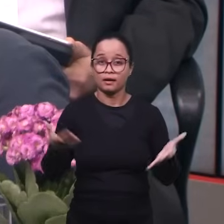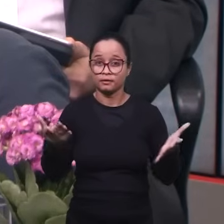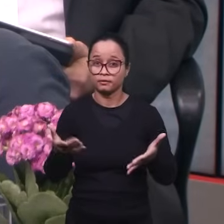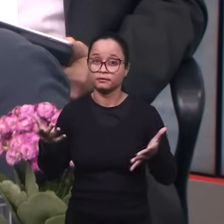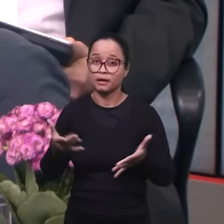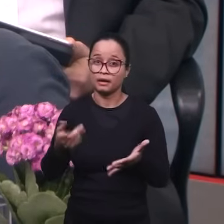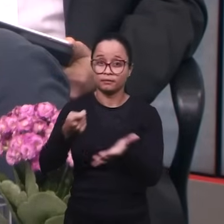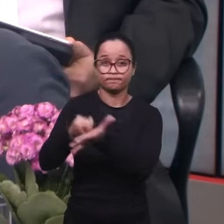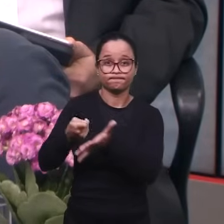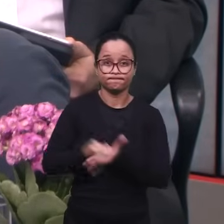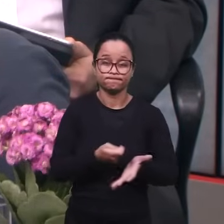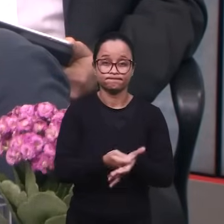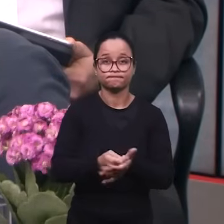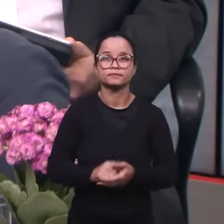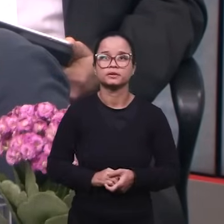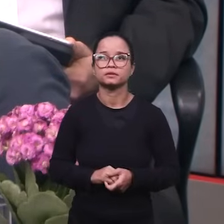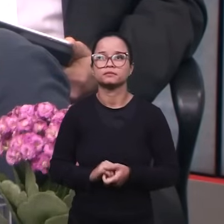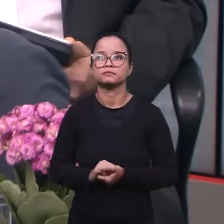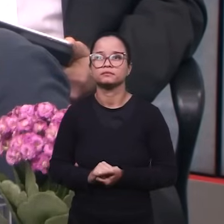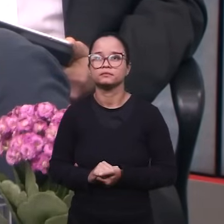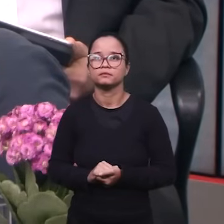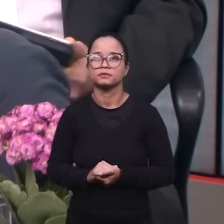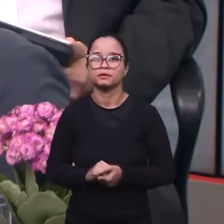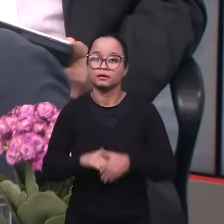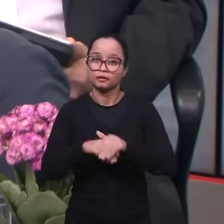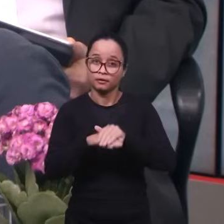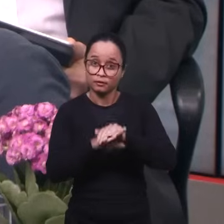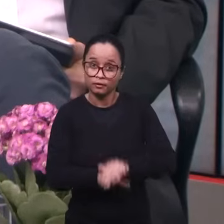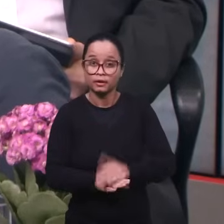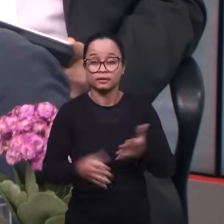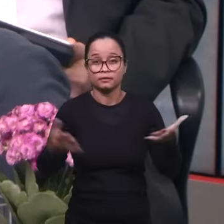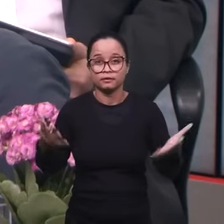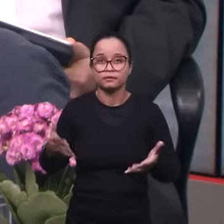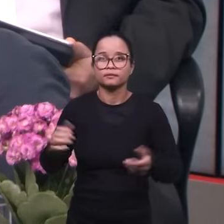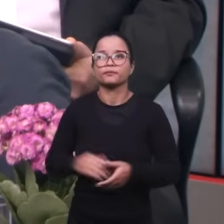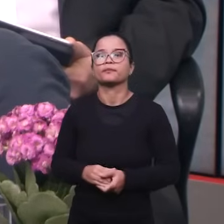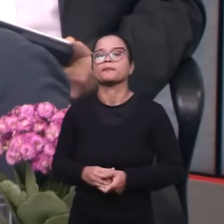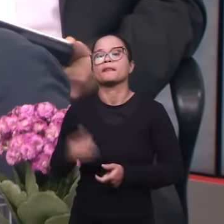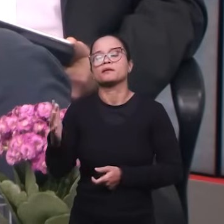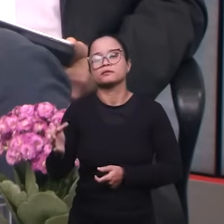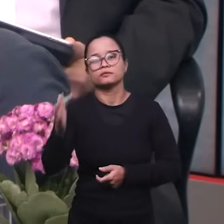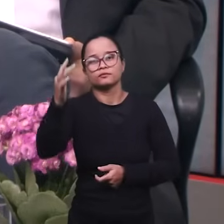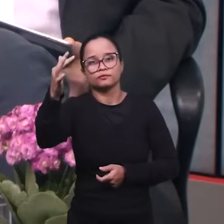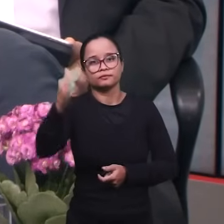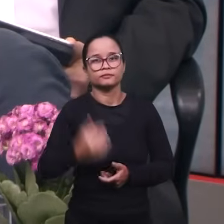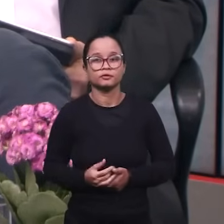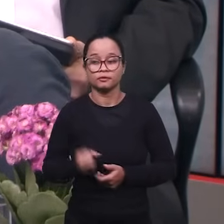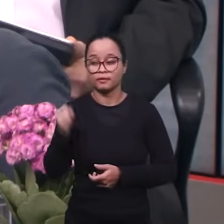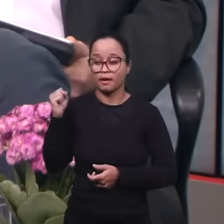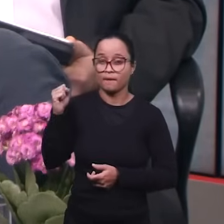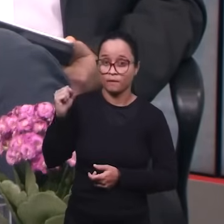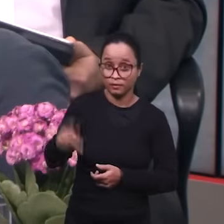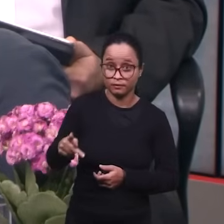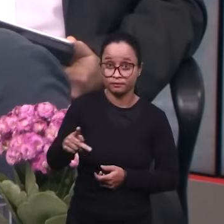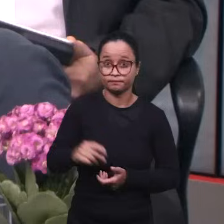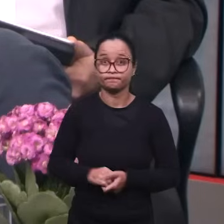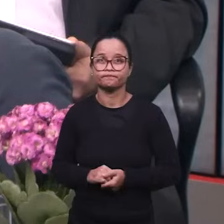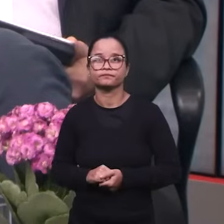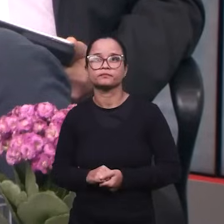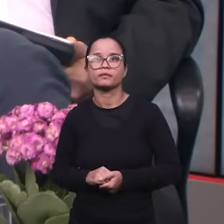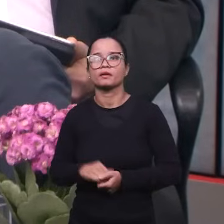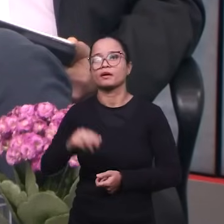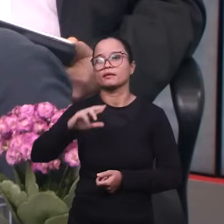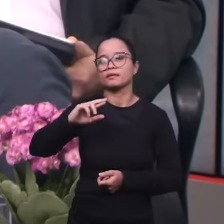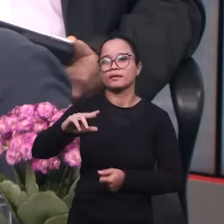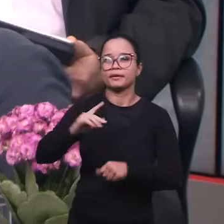faz a contribuição, ele está sendo guardado numa conta para lá na frente, quando você vai aposentar, você vai... E